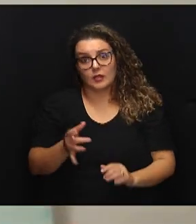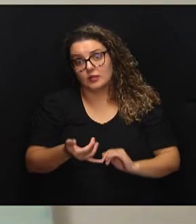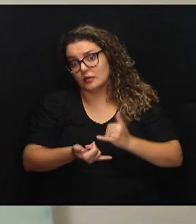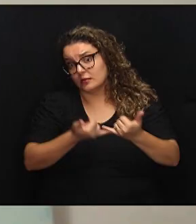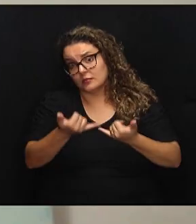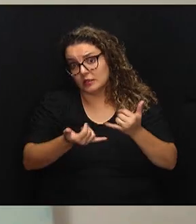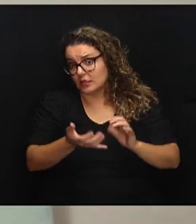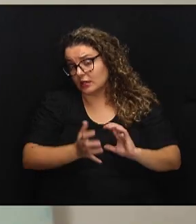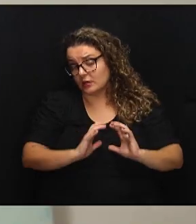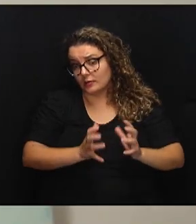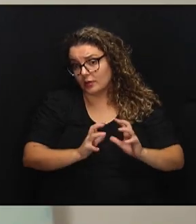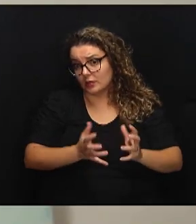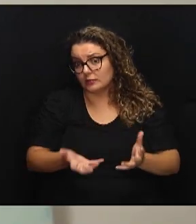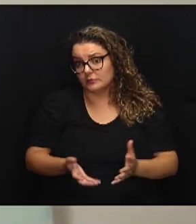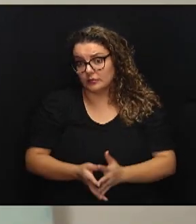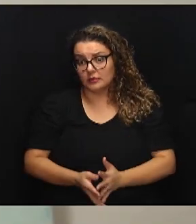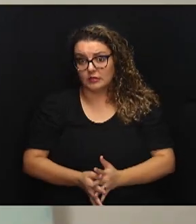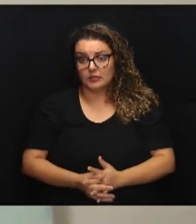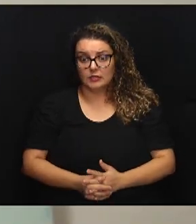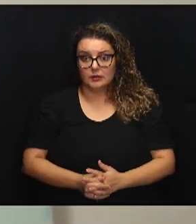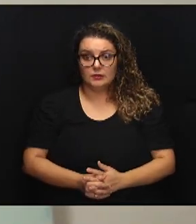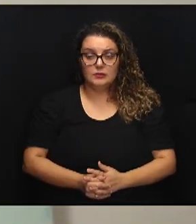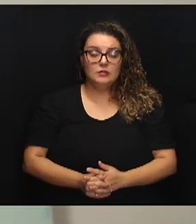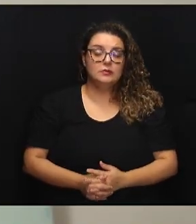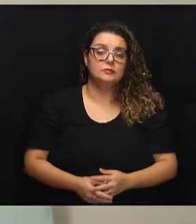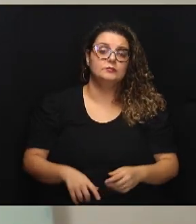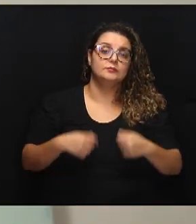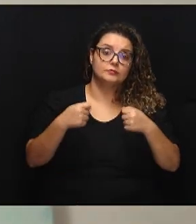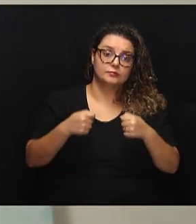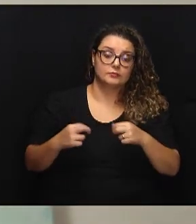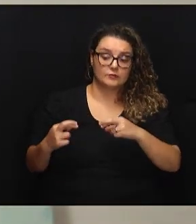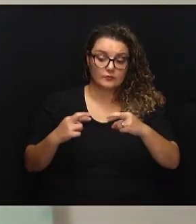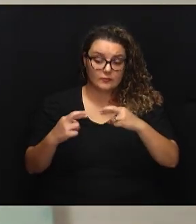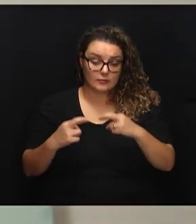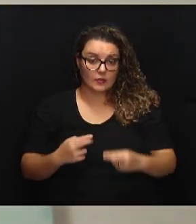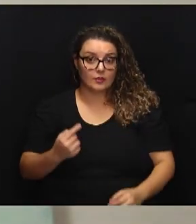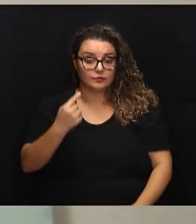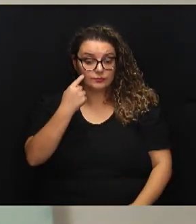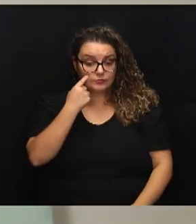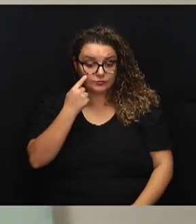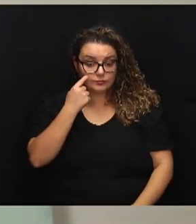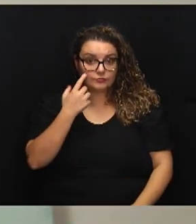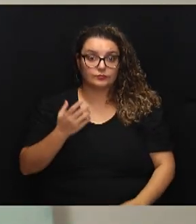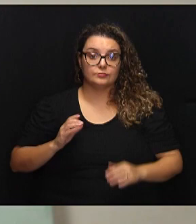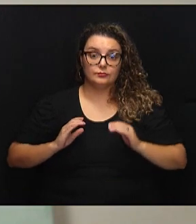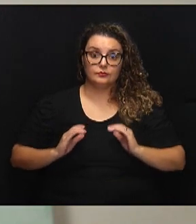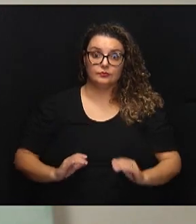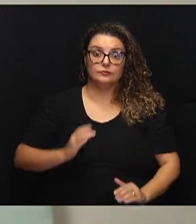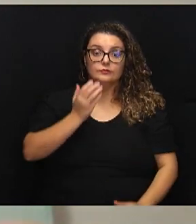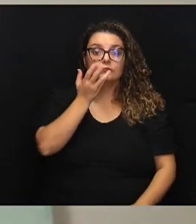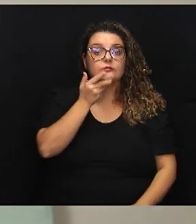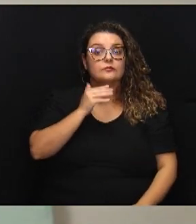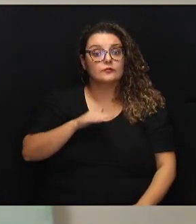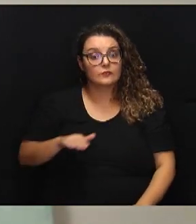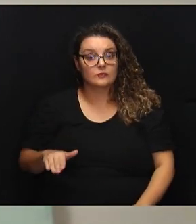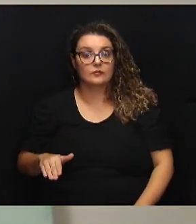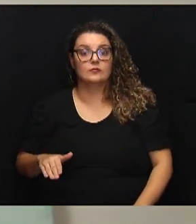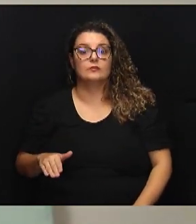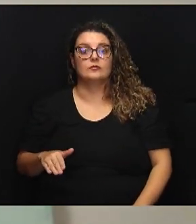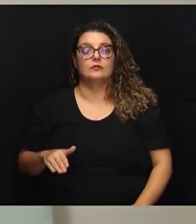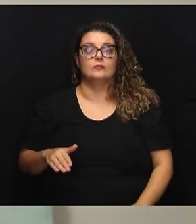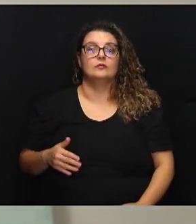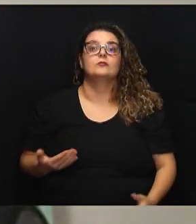bola. Então, a gente precisa analisar, observar bastante o comportamento da criança, introduzir